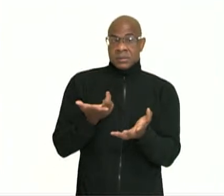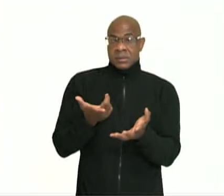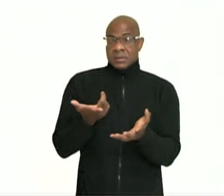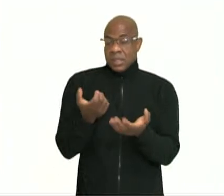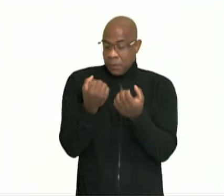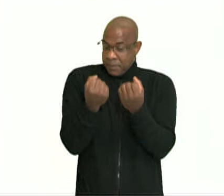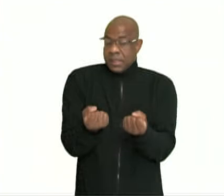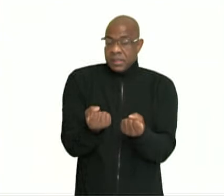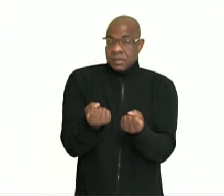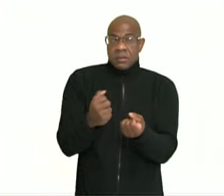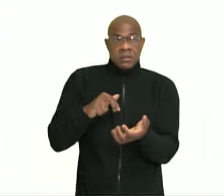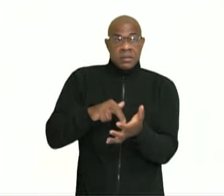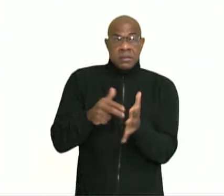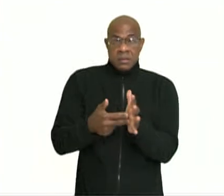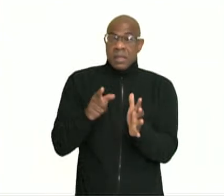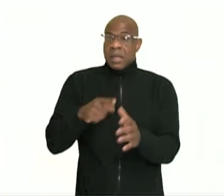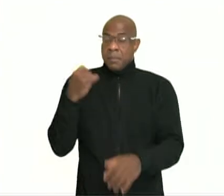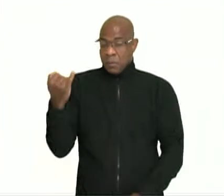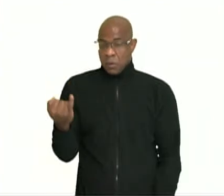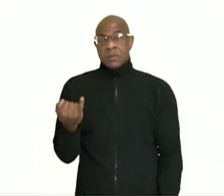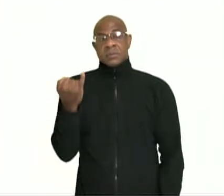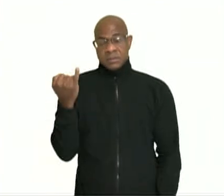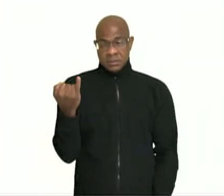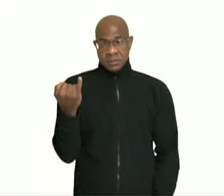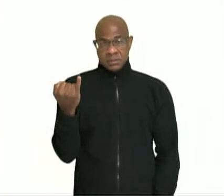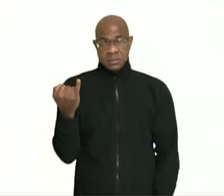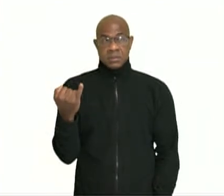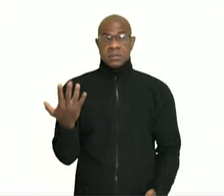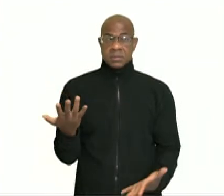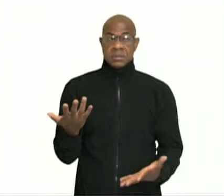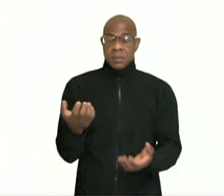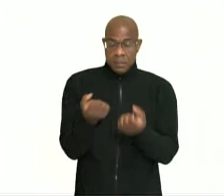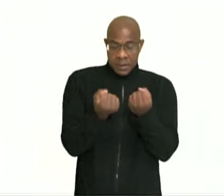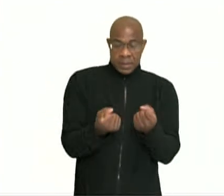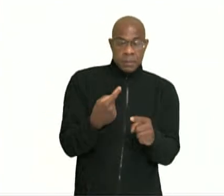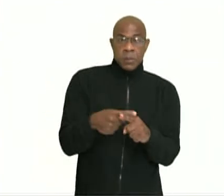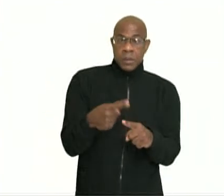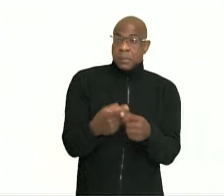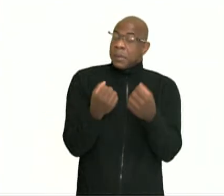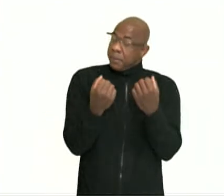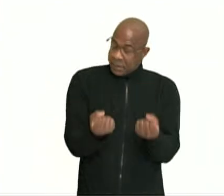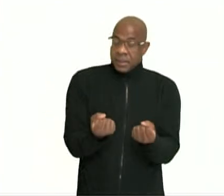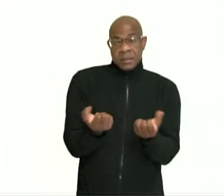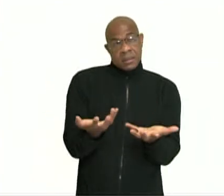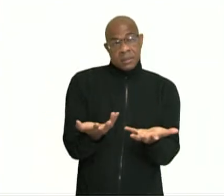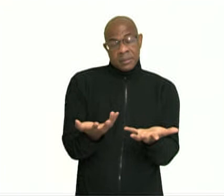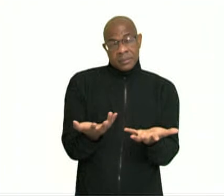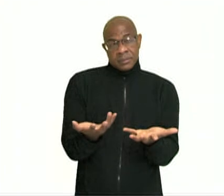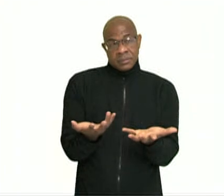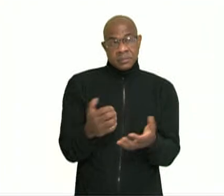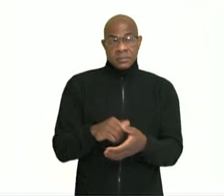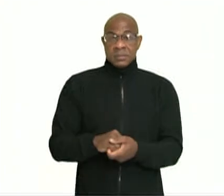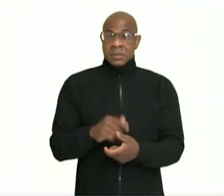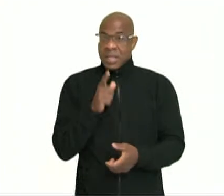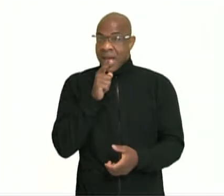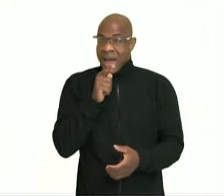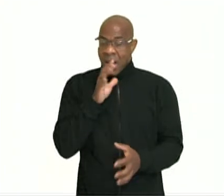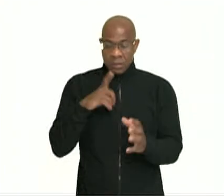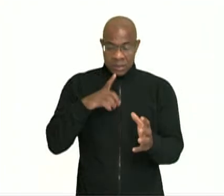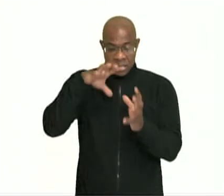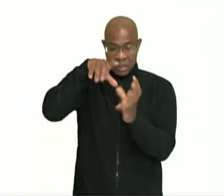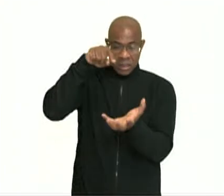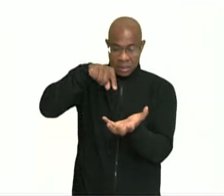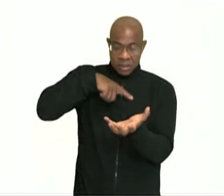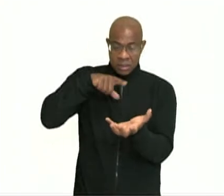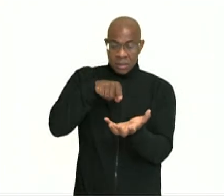um peso, significa que é importante, peso porque é importante, e peso porque pesa mesmo. Então, se essa água está aqui,